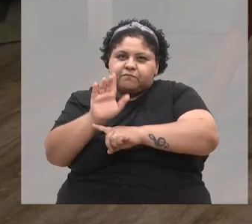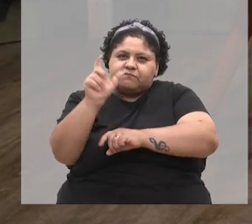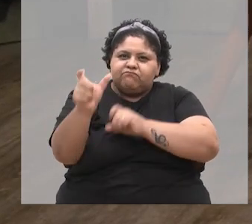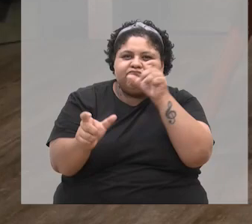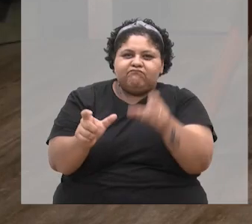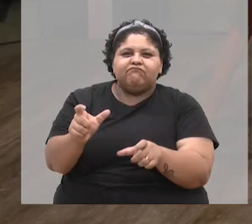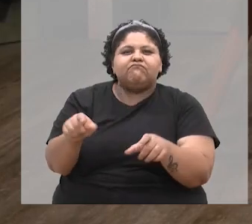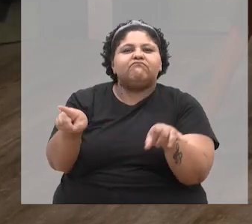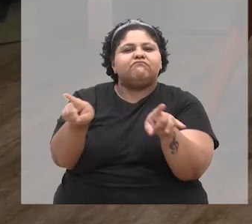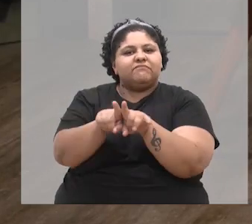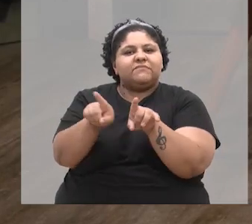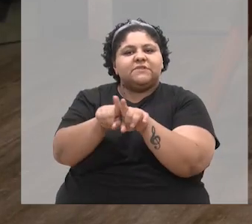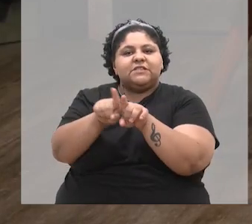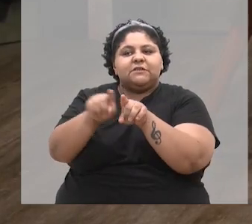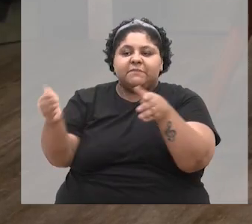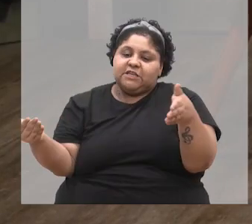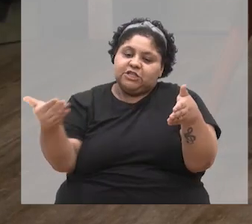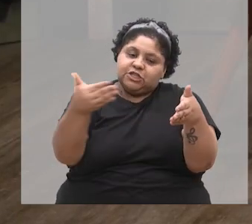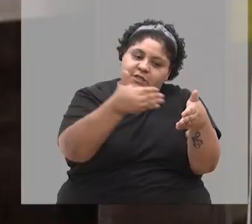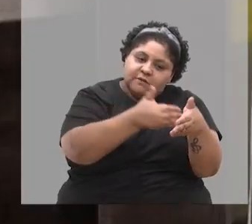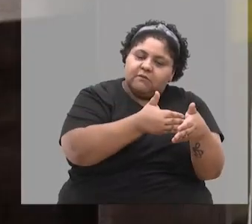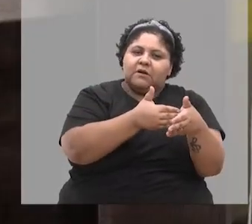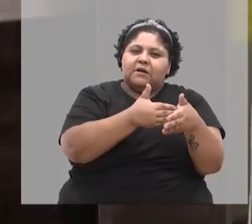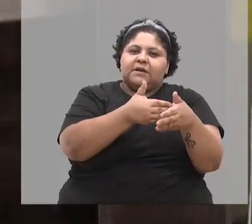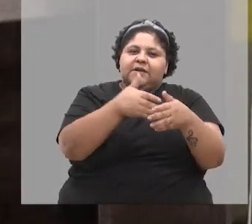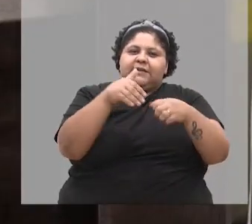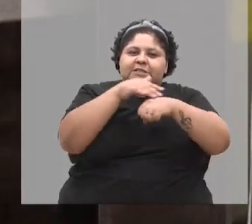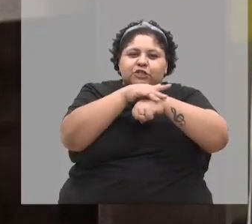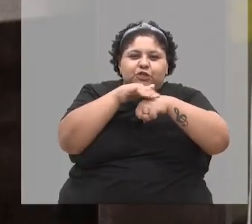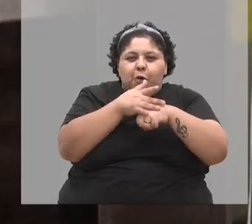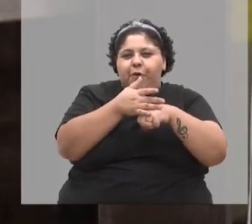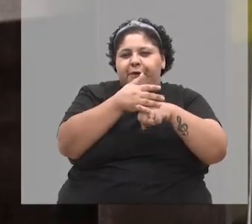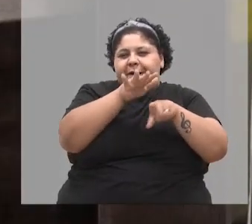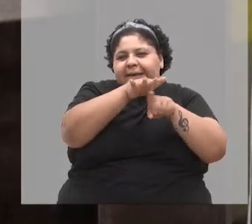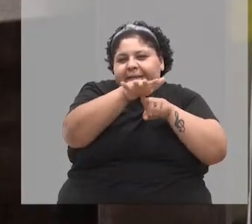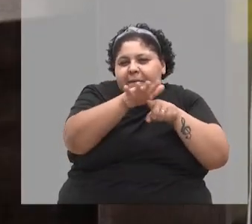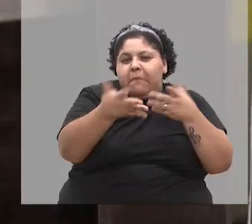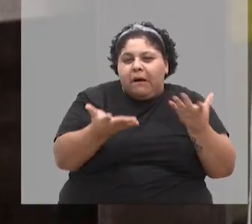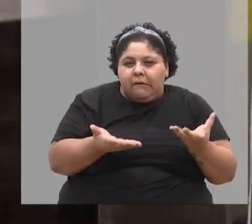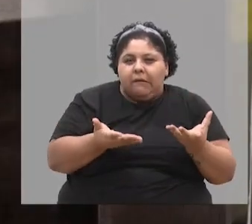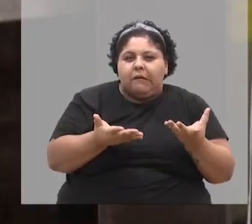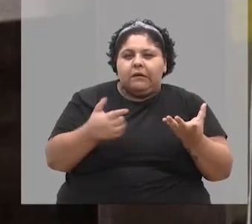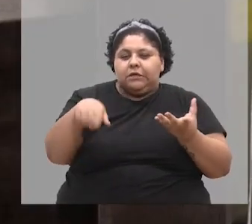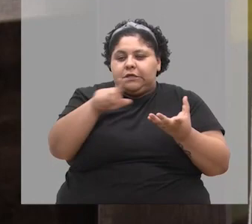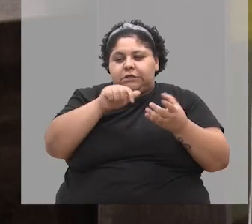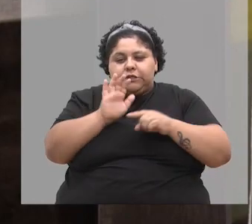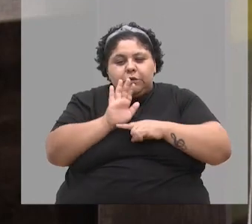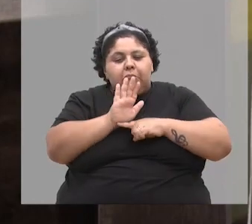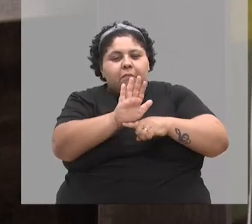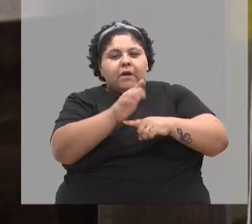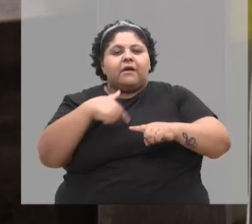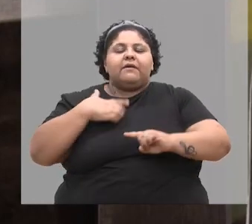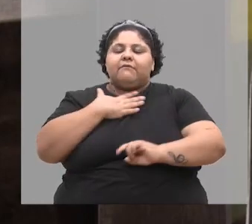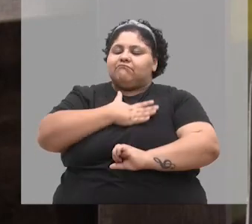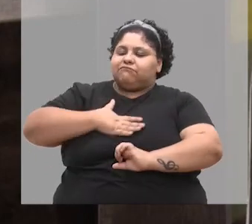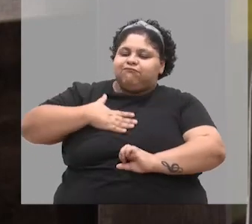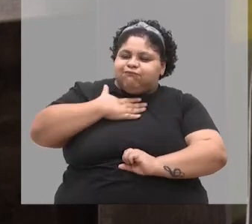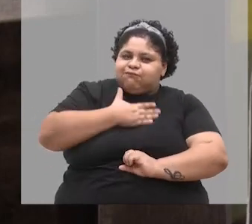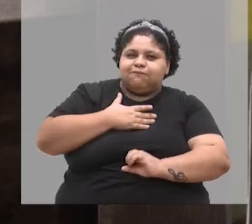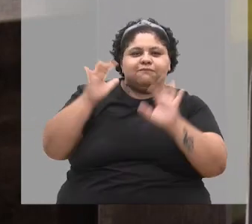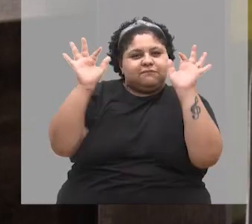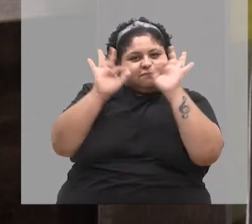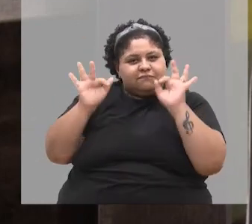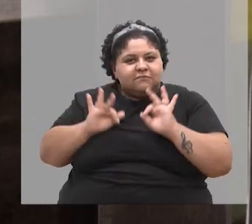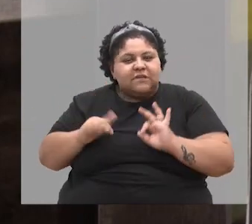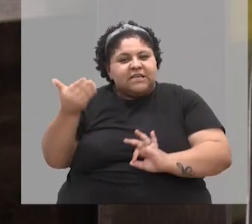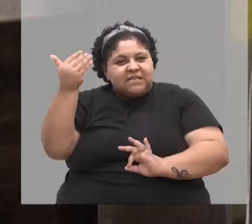gente consegue ajudar as pessoas também que vêm, que trazem aqui a sua dor, a sua demanda, para que a gente possa auxiliar, né? Então,